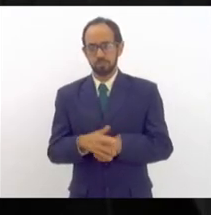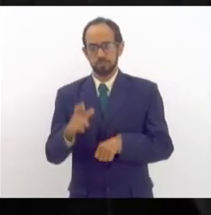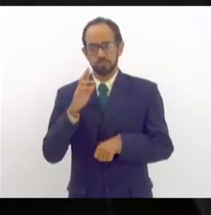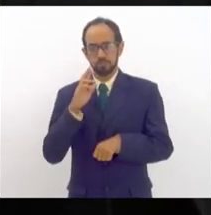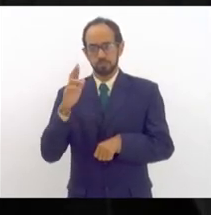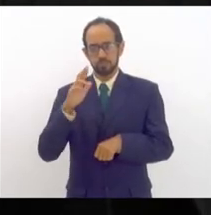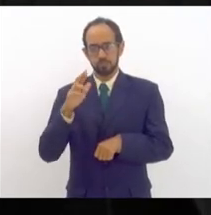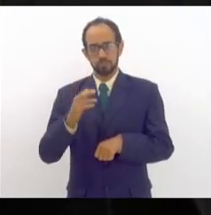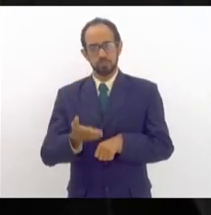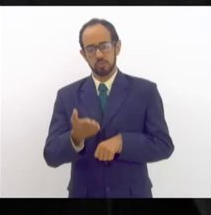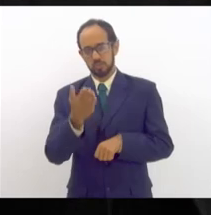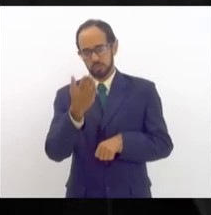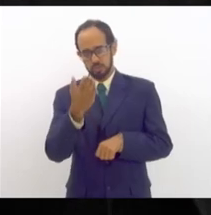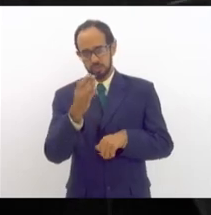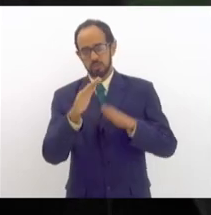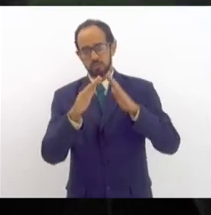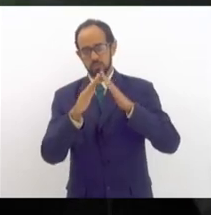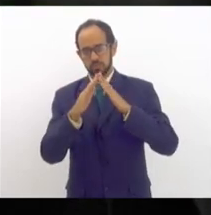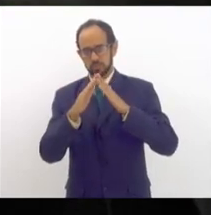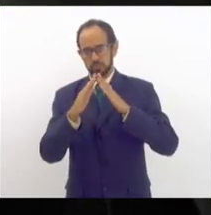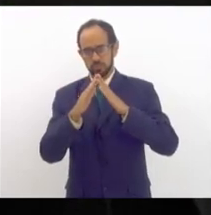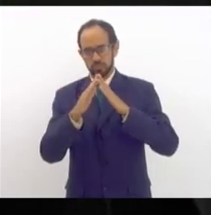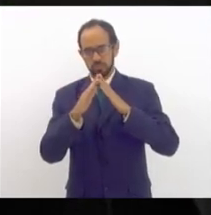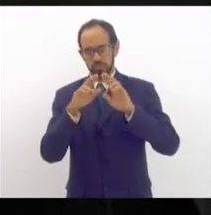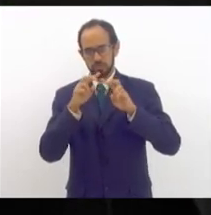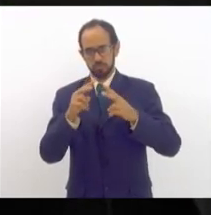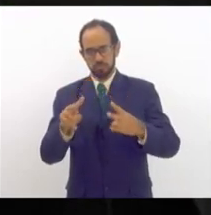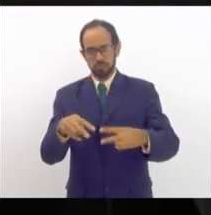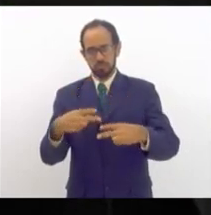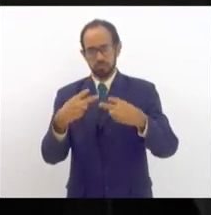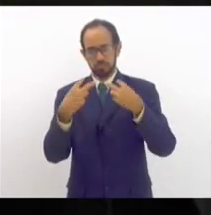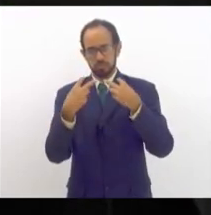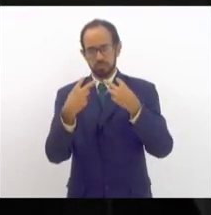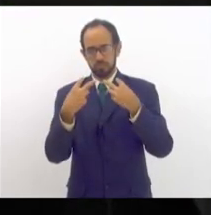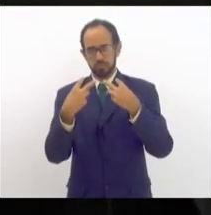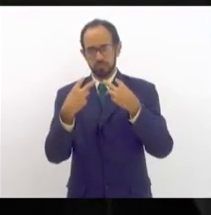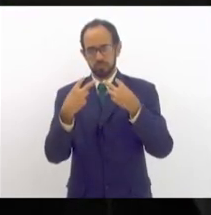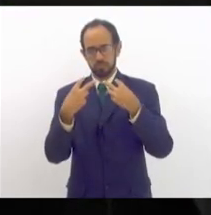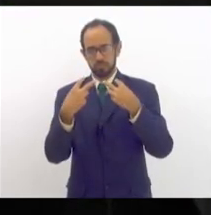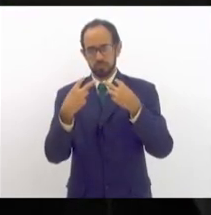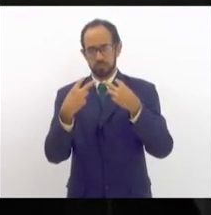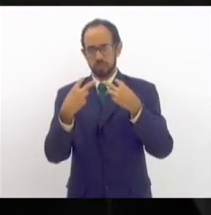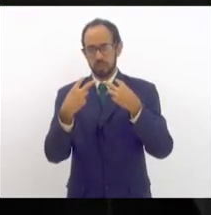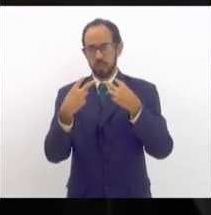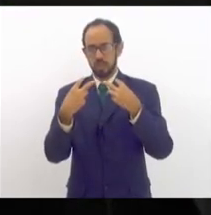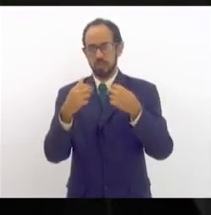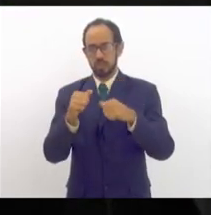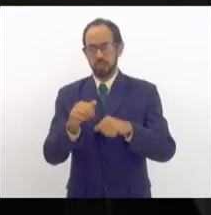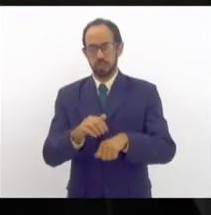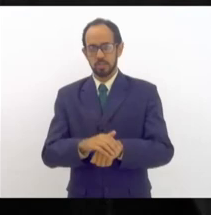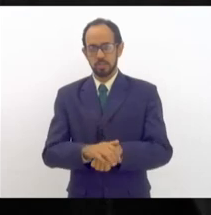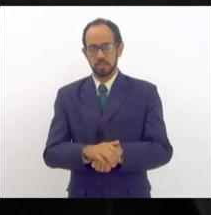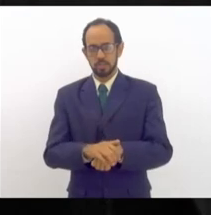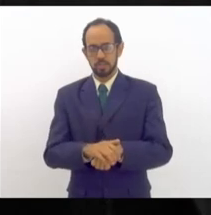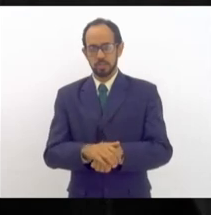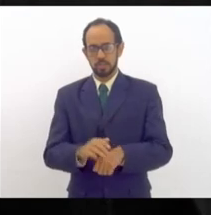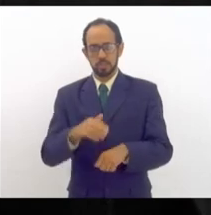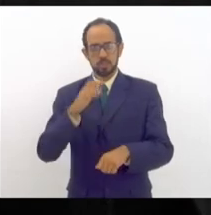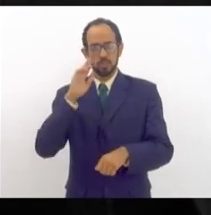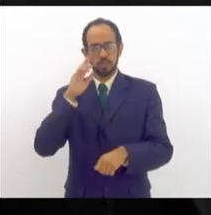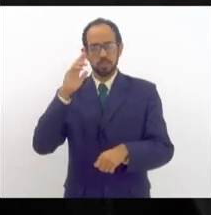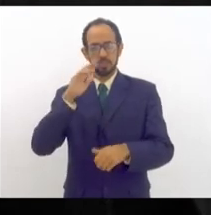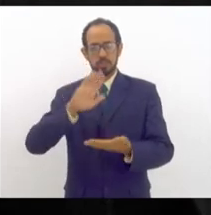Estela espectadoras e telespectadores da TV alerj senhor intérprete